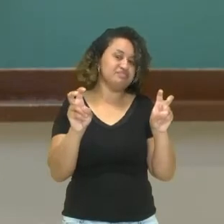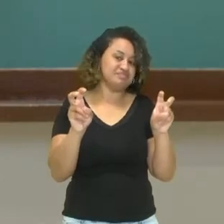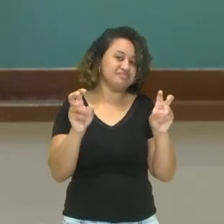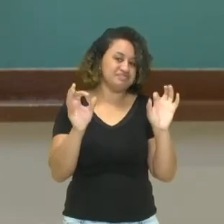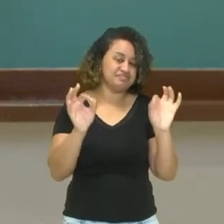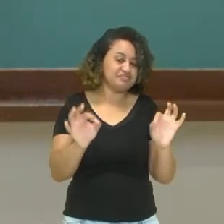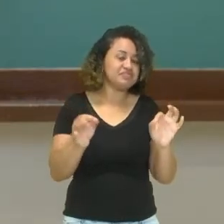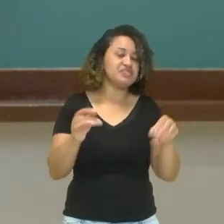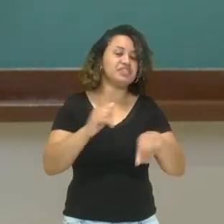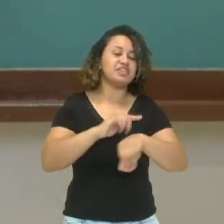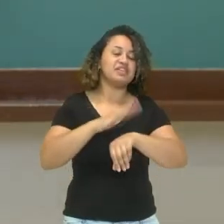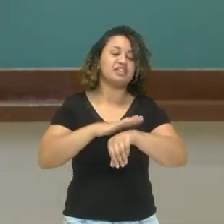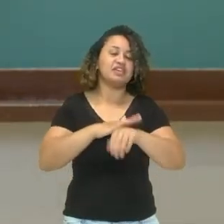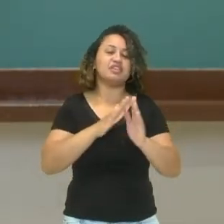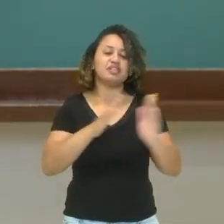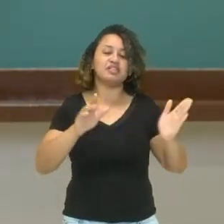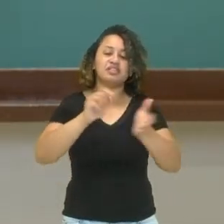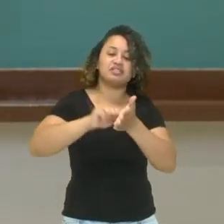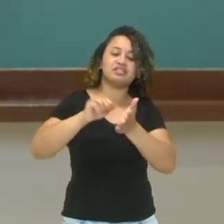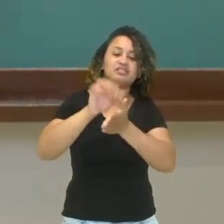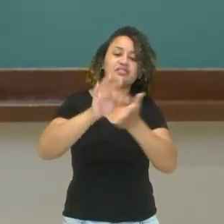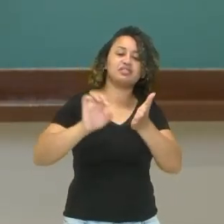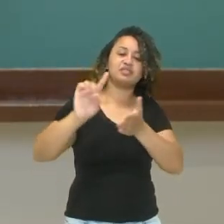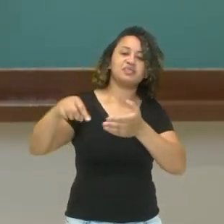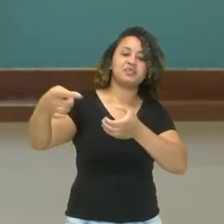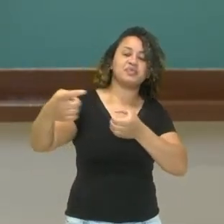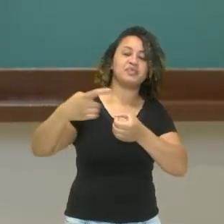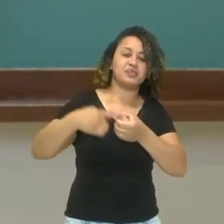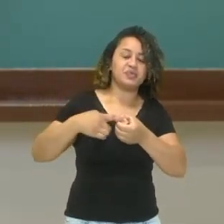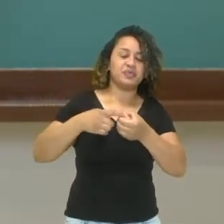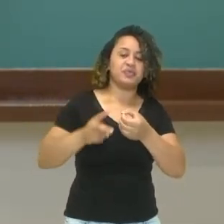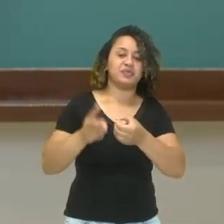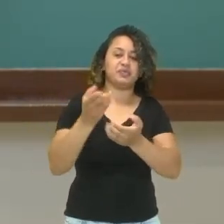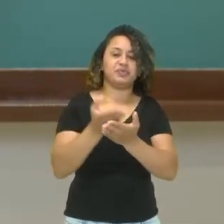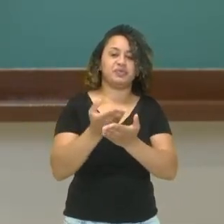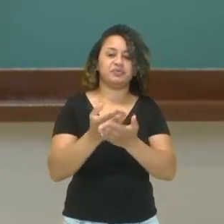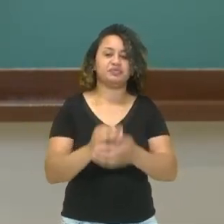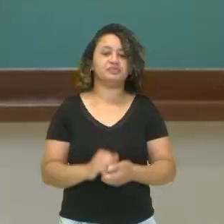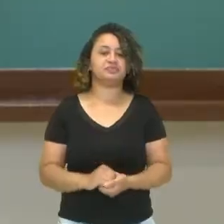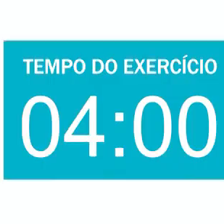assunto. Então vamos dar um tempo para você escrever e já voltamos com mais aula Paraná.